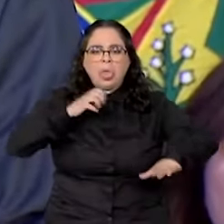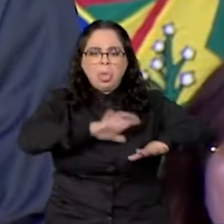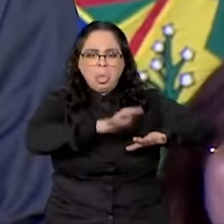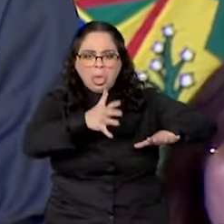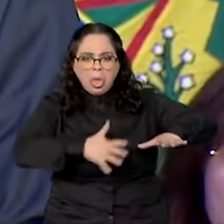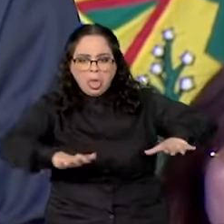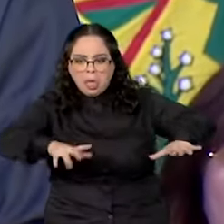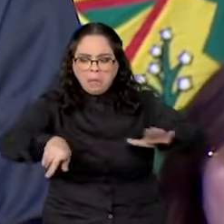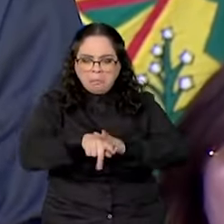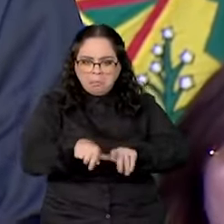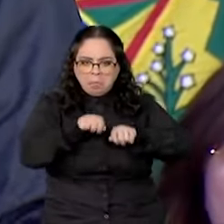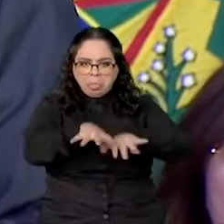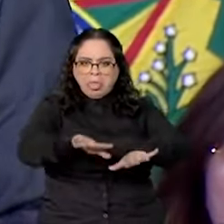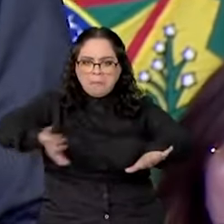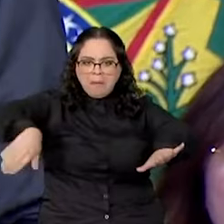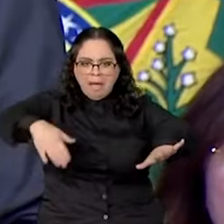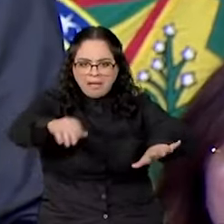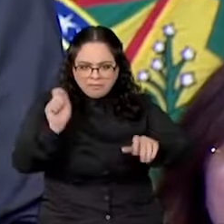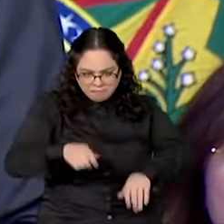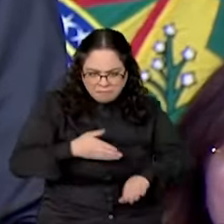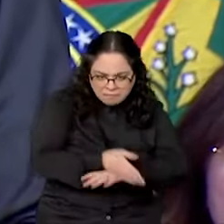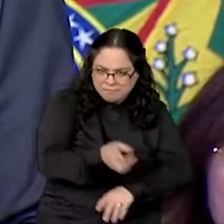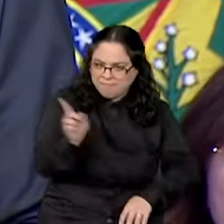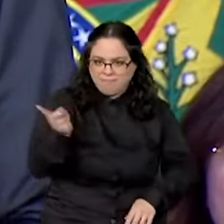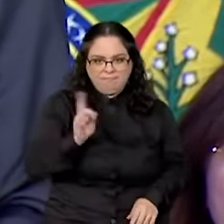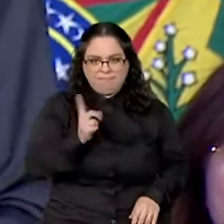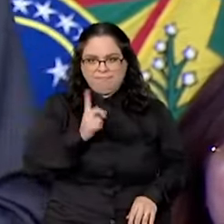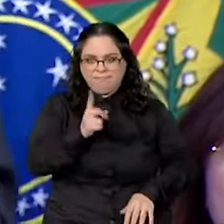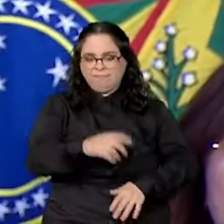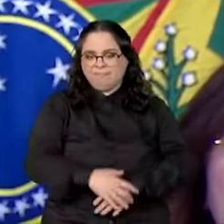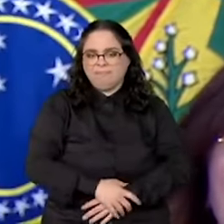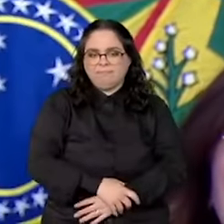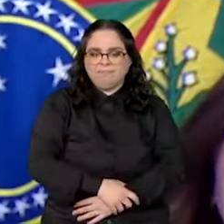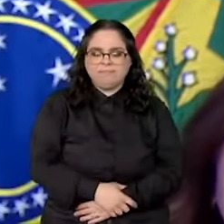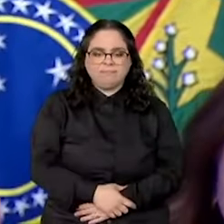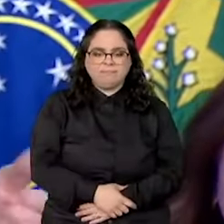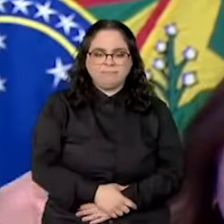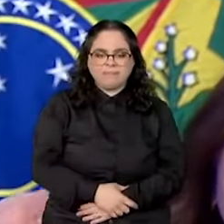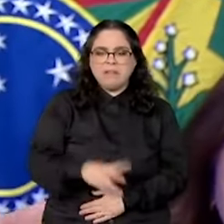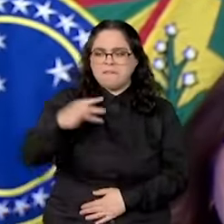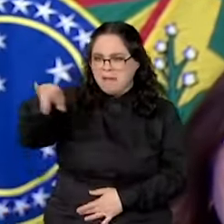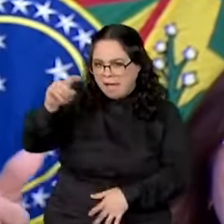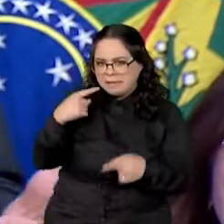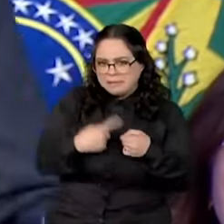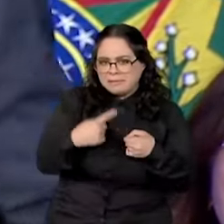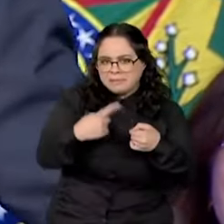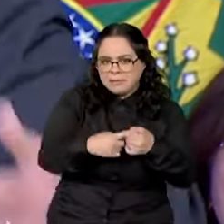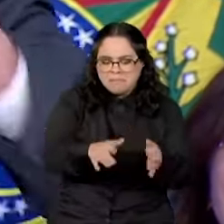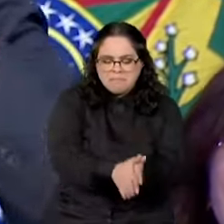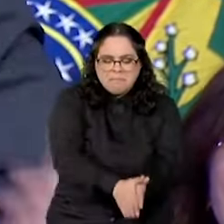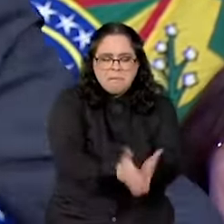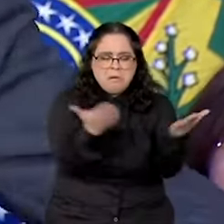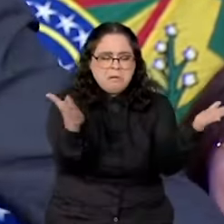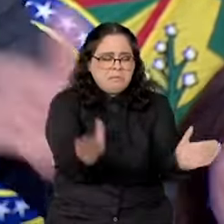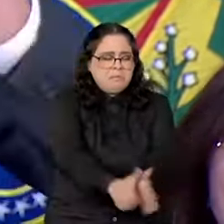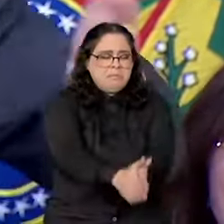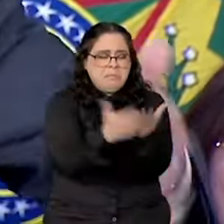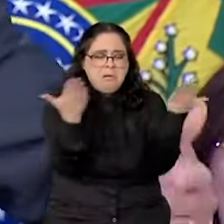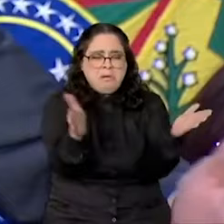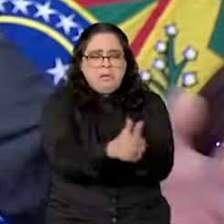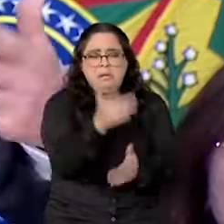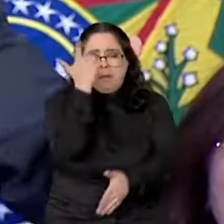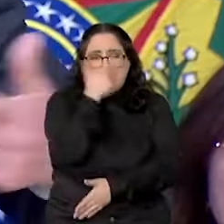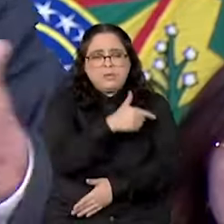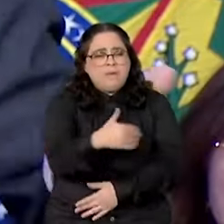praia. Ninguém vai. Ninguém vai fazer turismo numa cidade que ela é muito pobre. Ela é muito pobre, tem muita